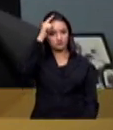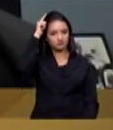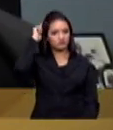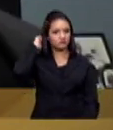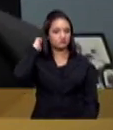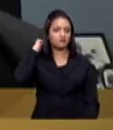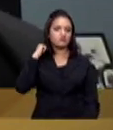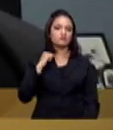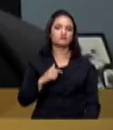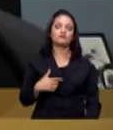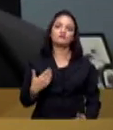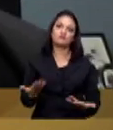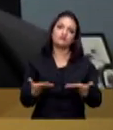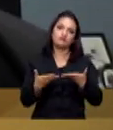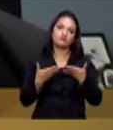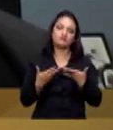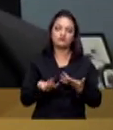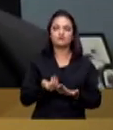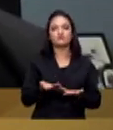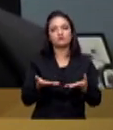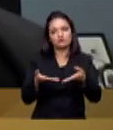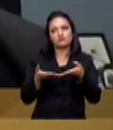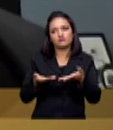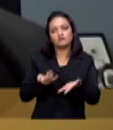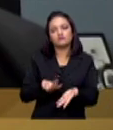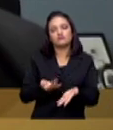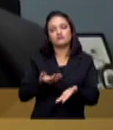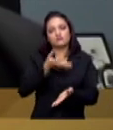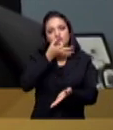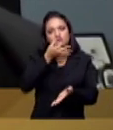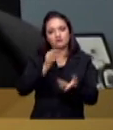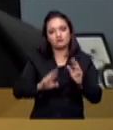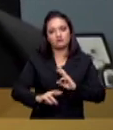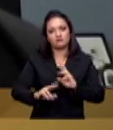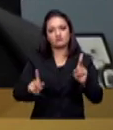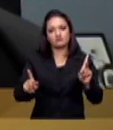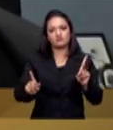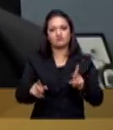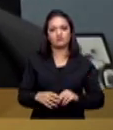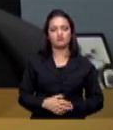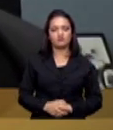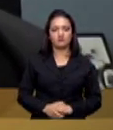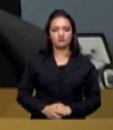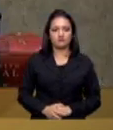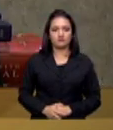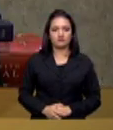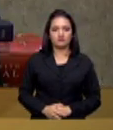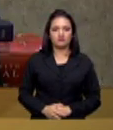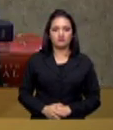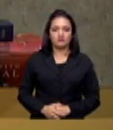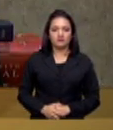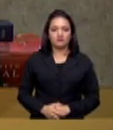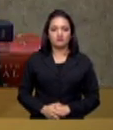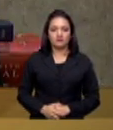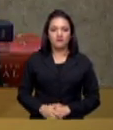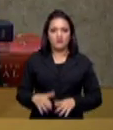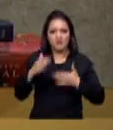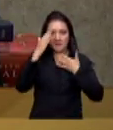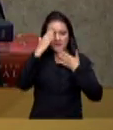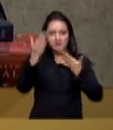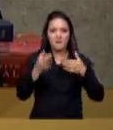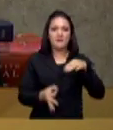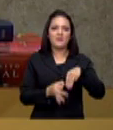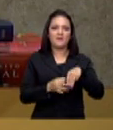pedindo vênia às posições em contrário. Muito obrigado, ministro Gilmar